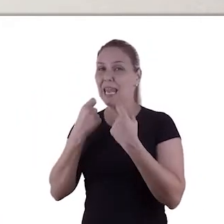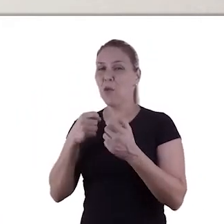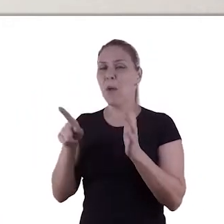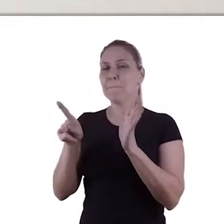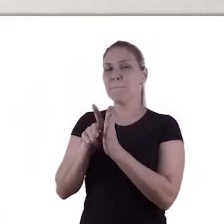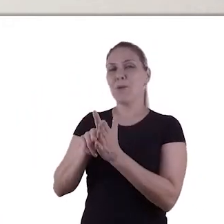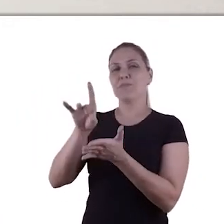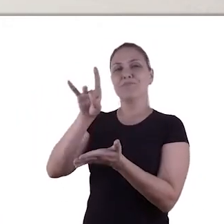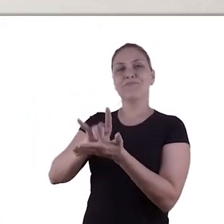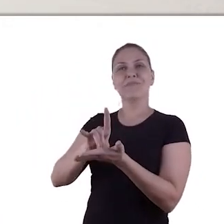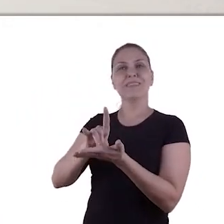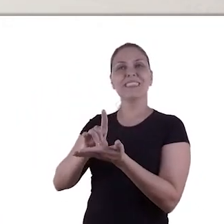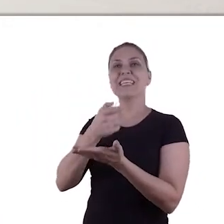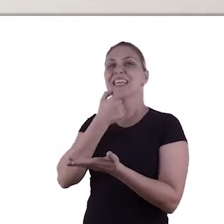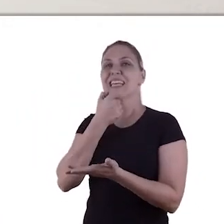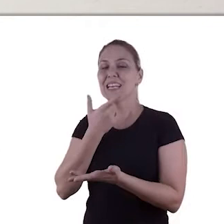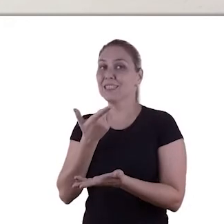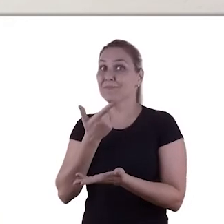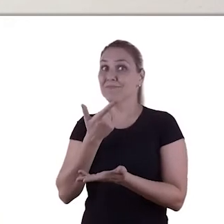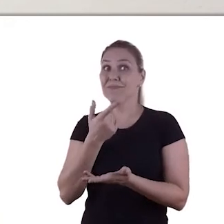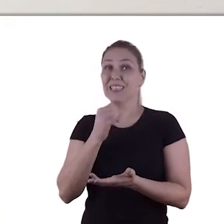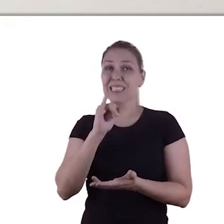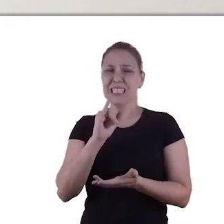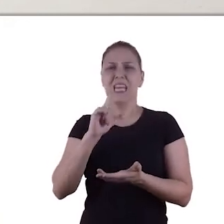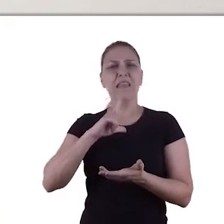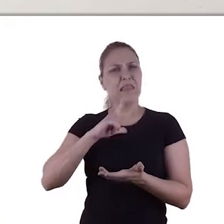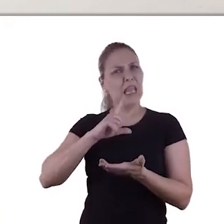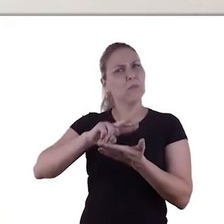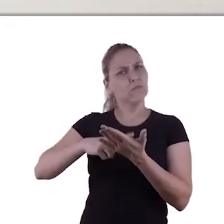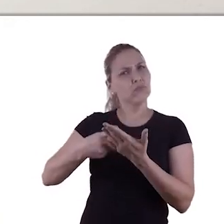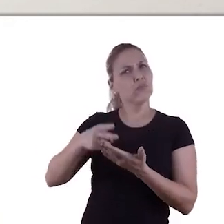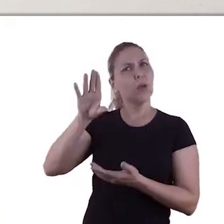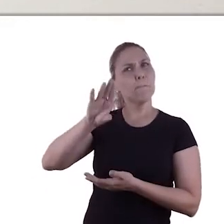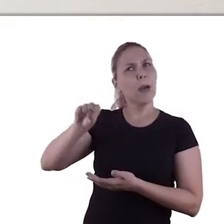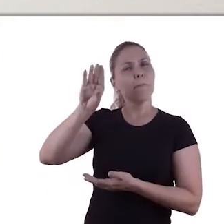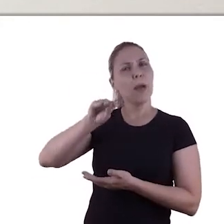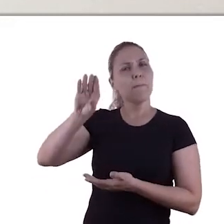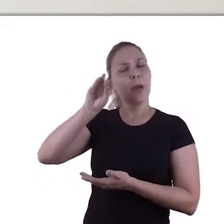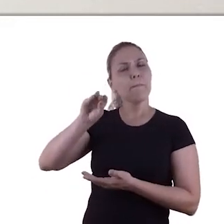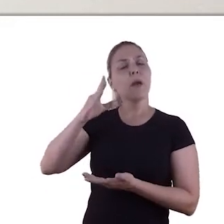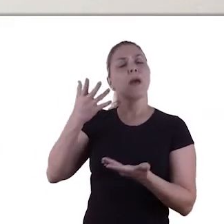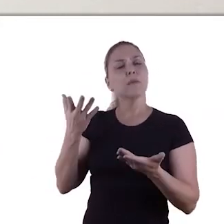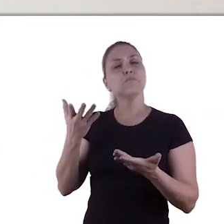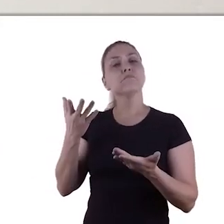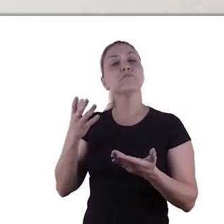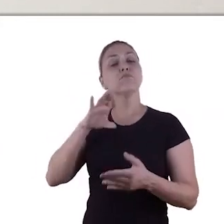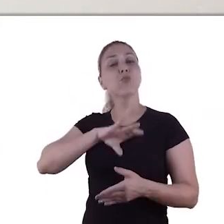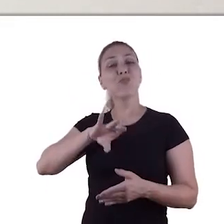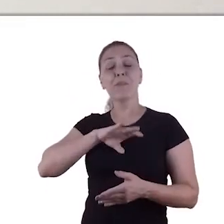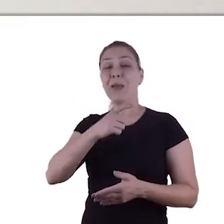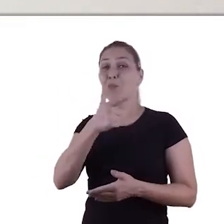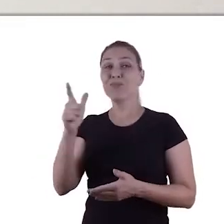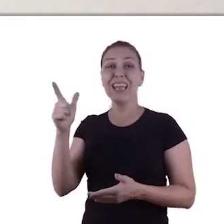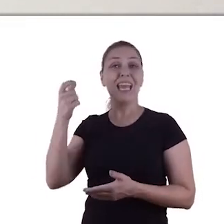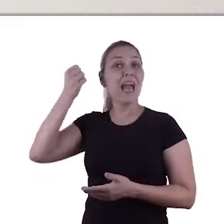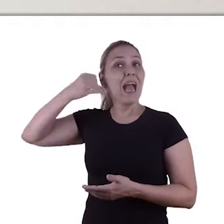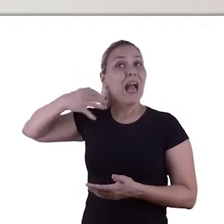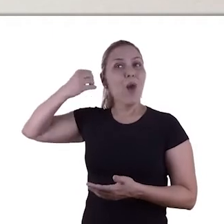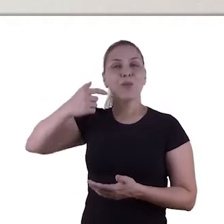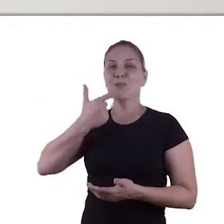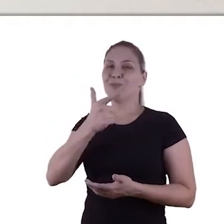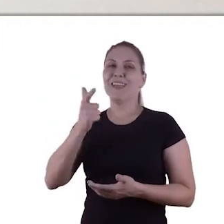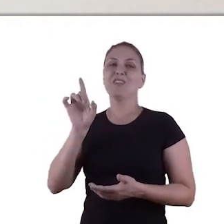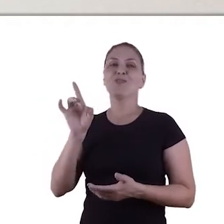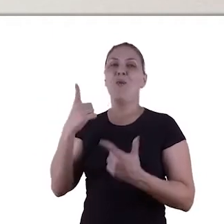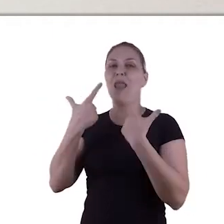a dublagem já em português, não tem esse recurso. Então, se eu quiser assistir